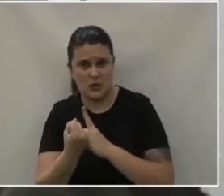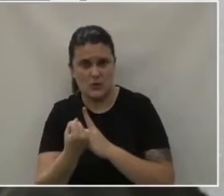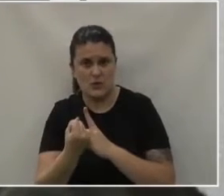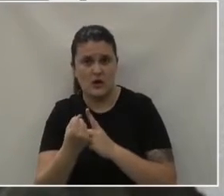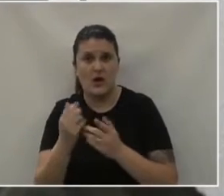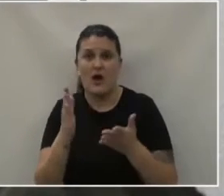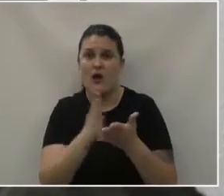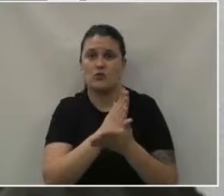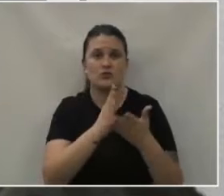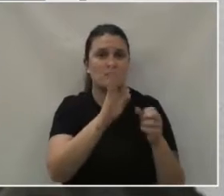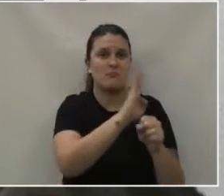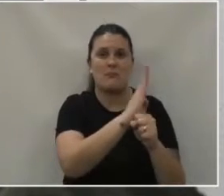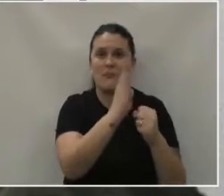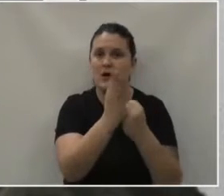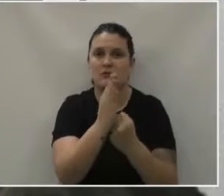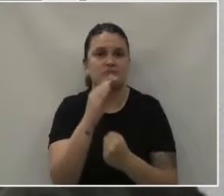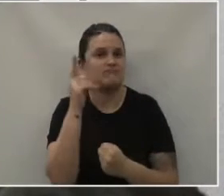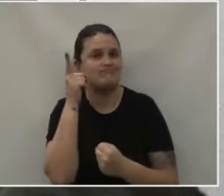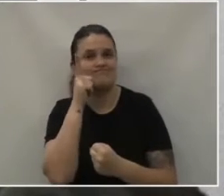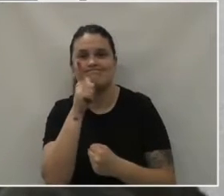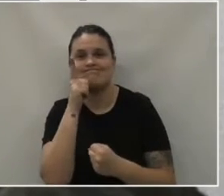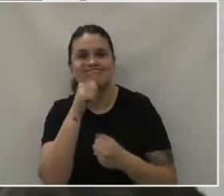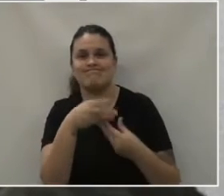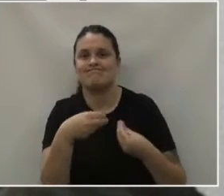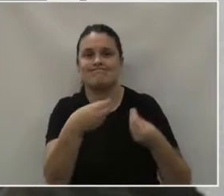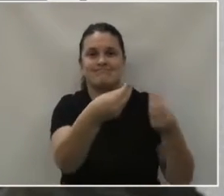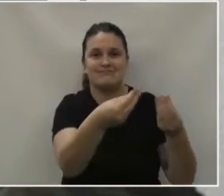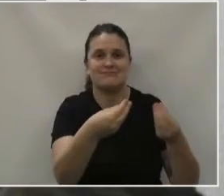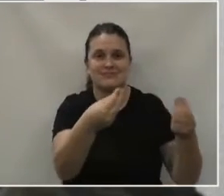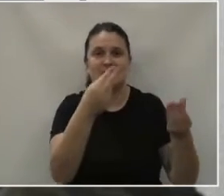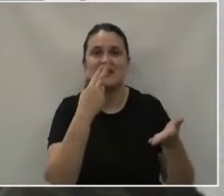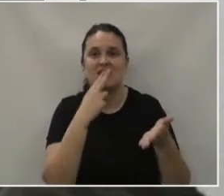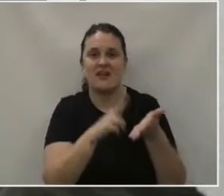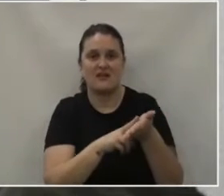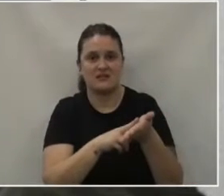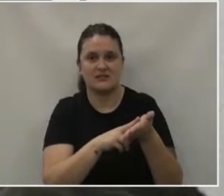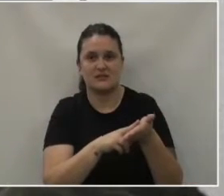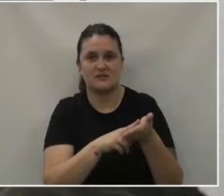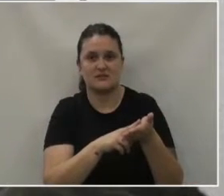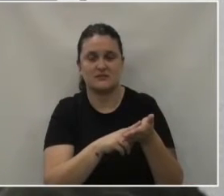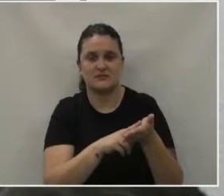alguns bairros não estão sendo atendidos pela distribuição postal.